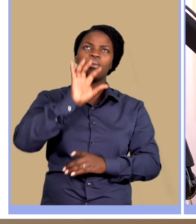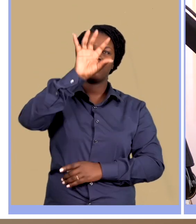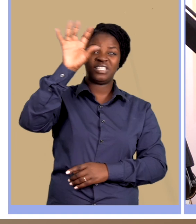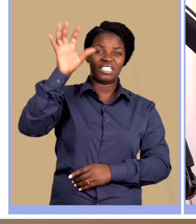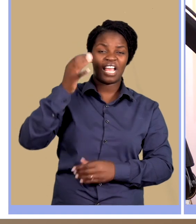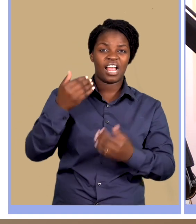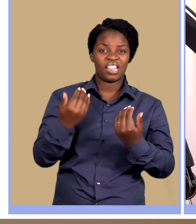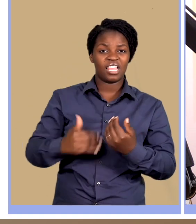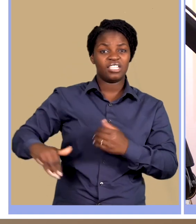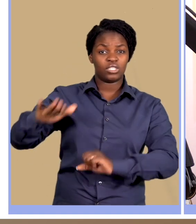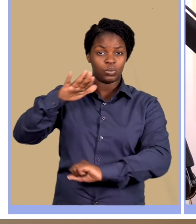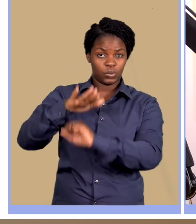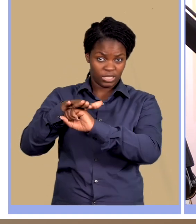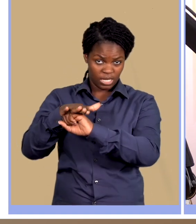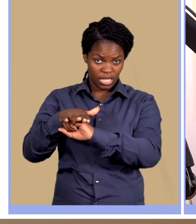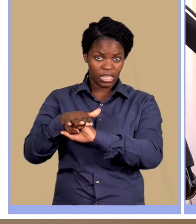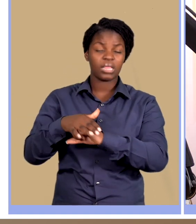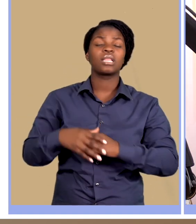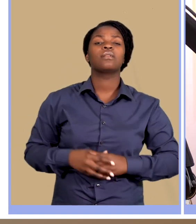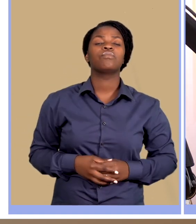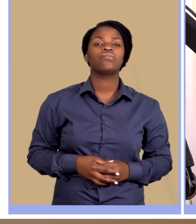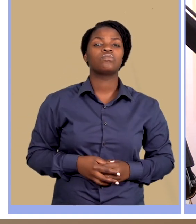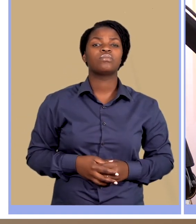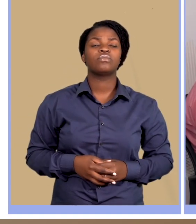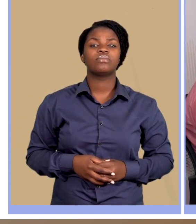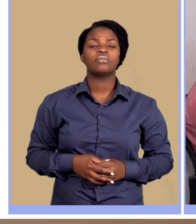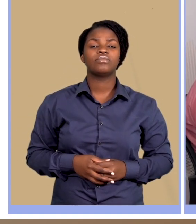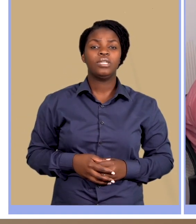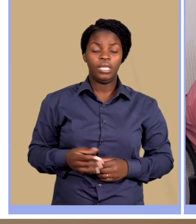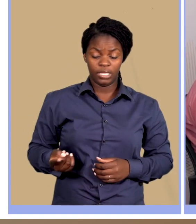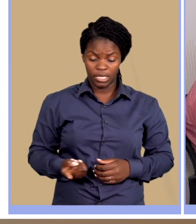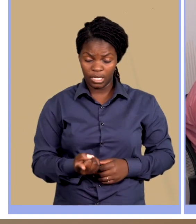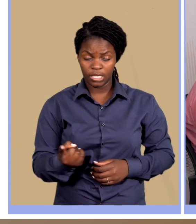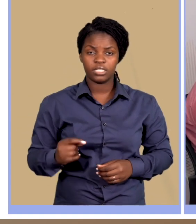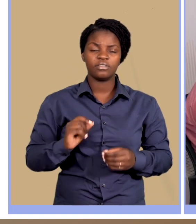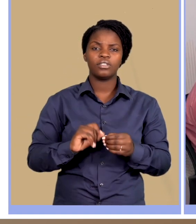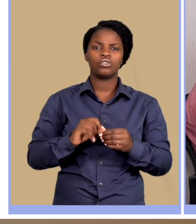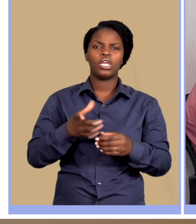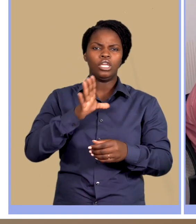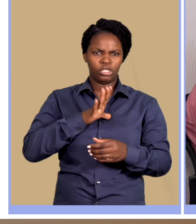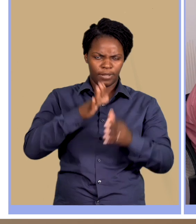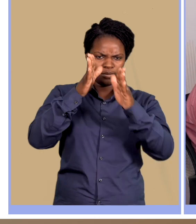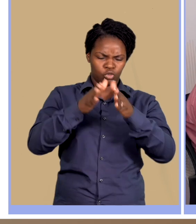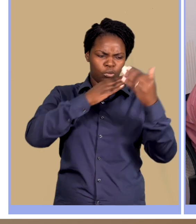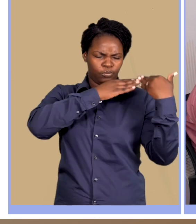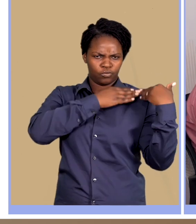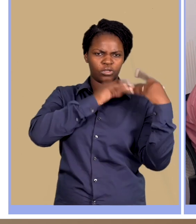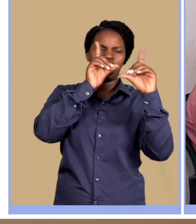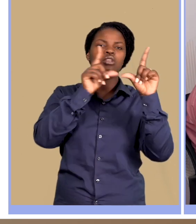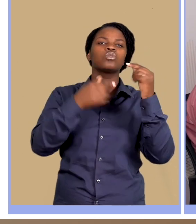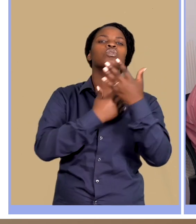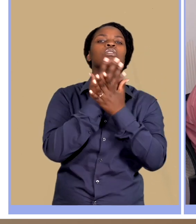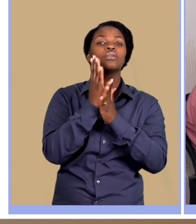Ação Social, ou Gênero, Criança, Ação Social, que são entidades que têm especialistas em matéria de língua de sinais. Temos vindo também